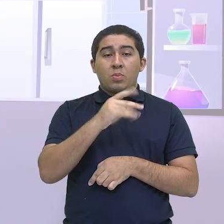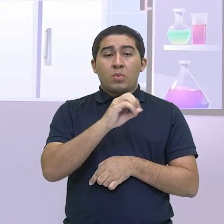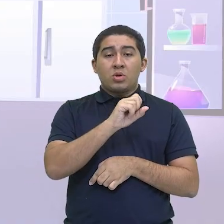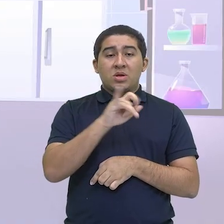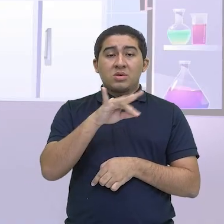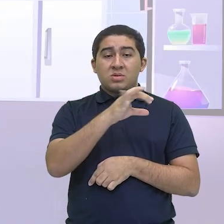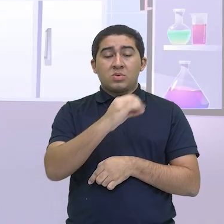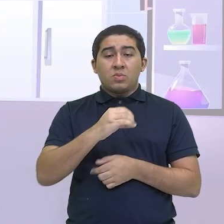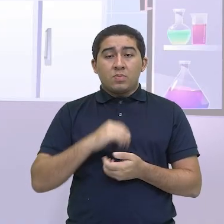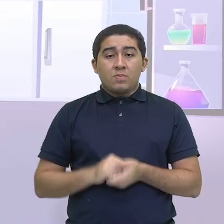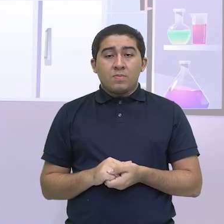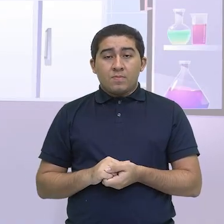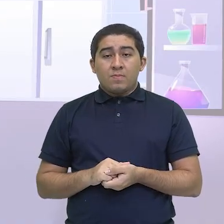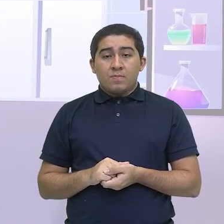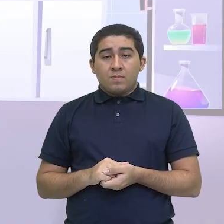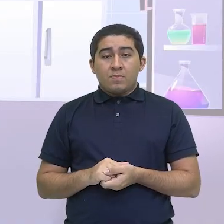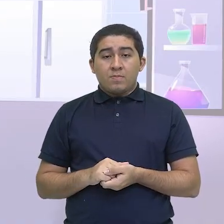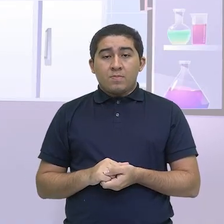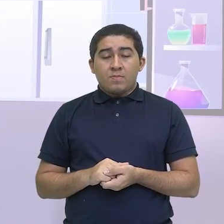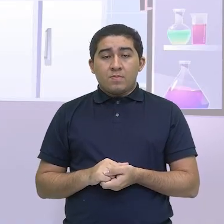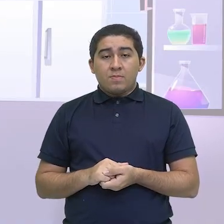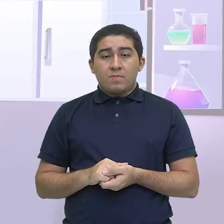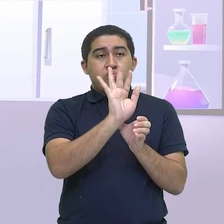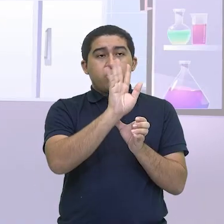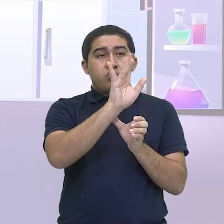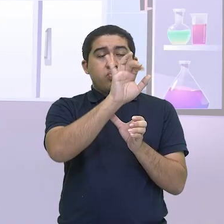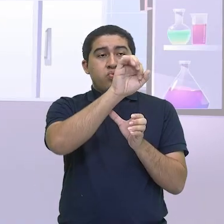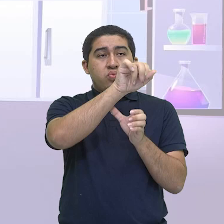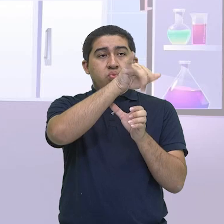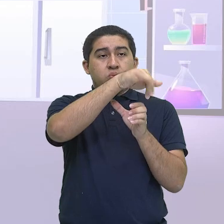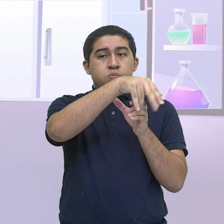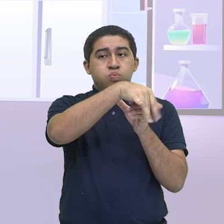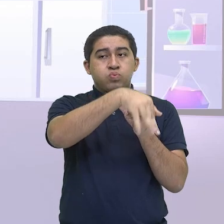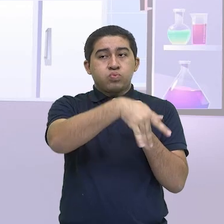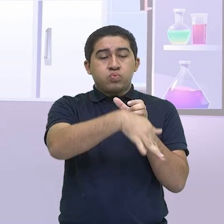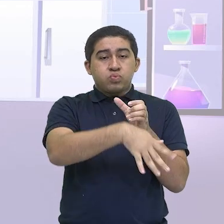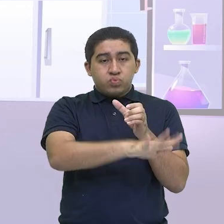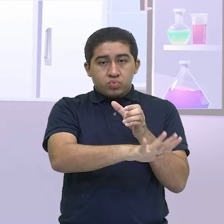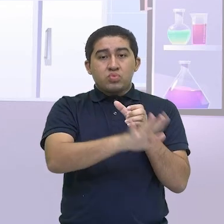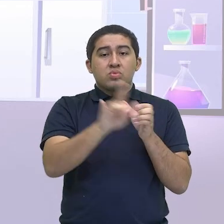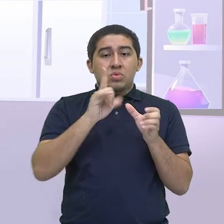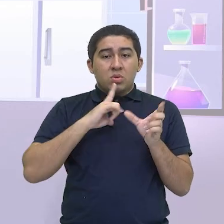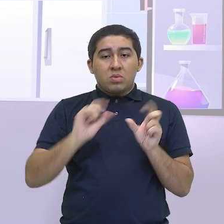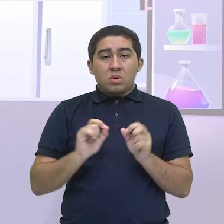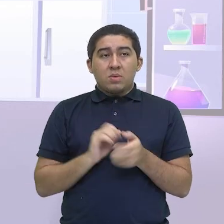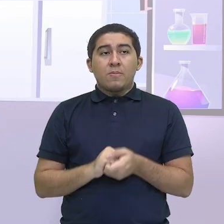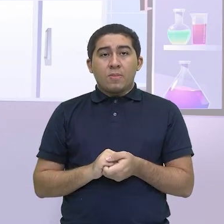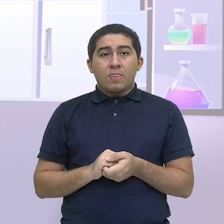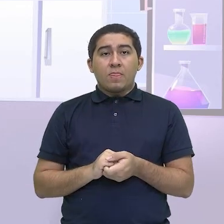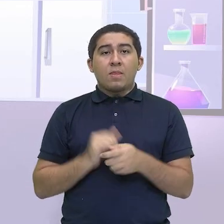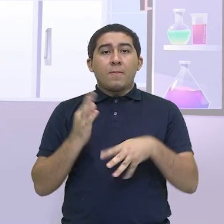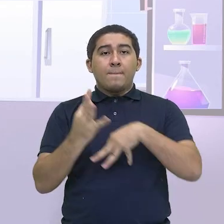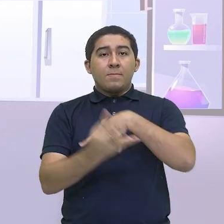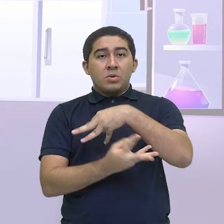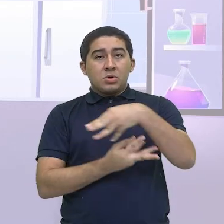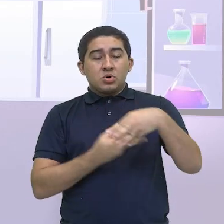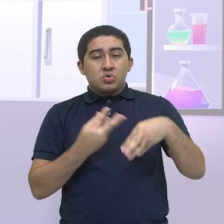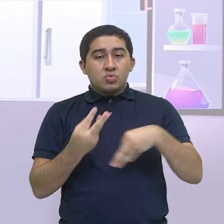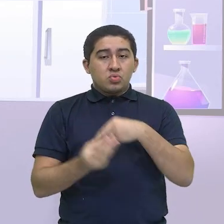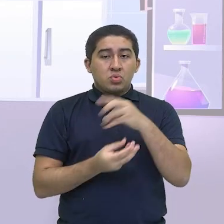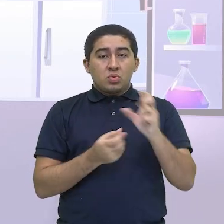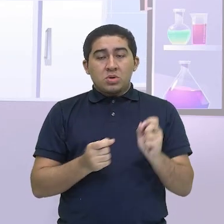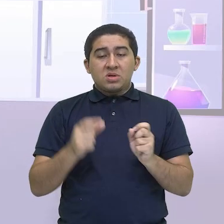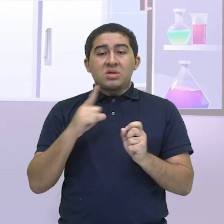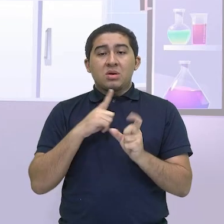isso aí é o peróxido de hidrogênio. Quando ela adiciona a solução, já